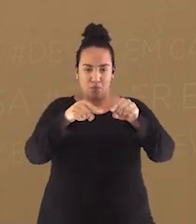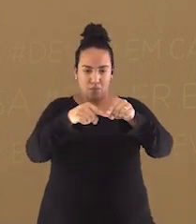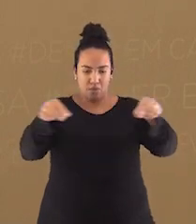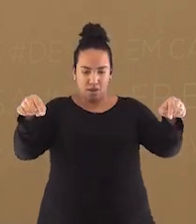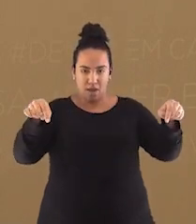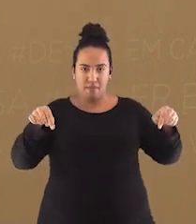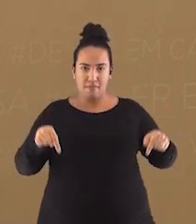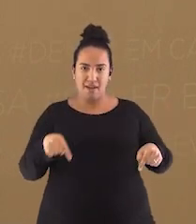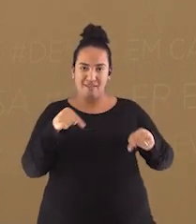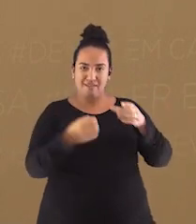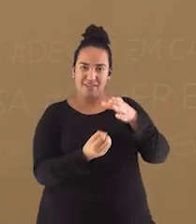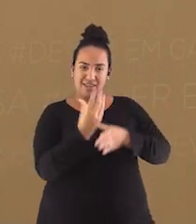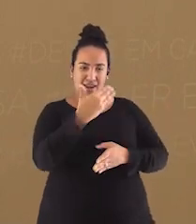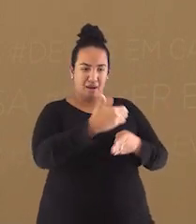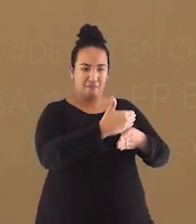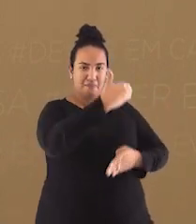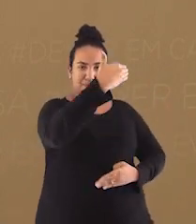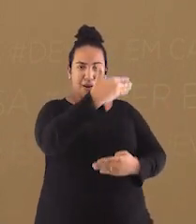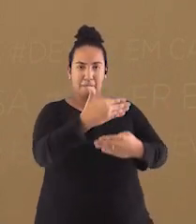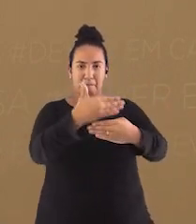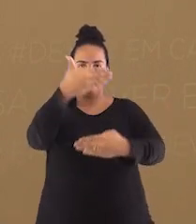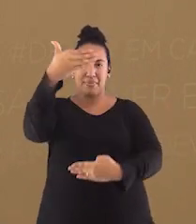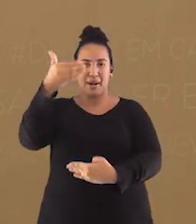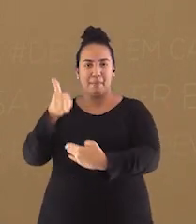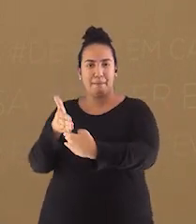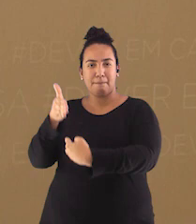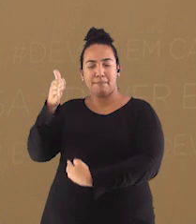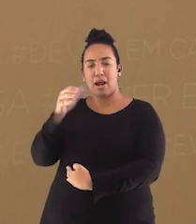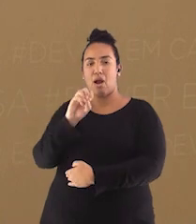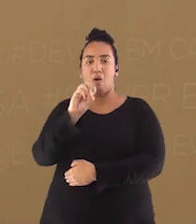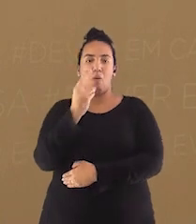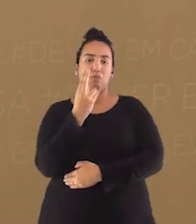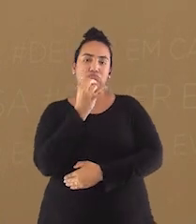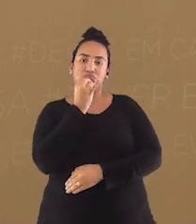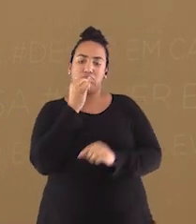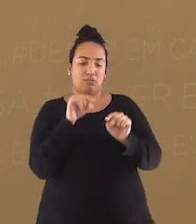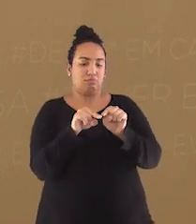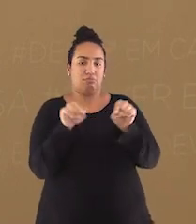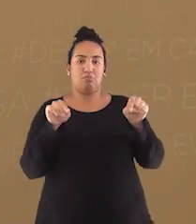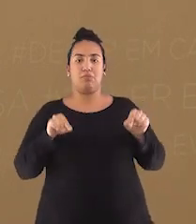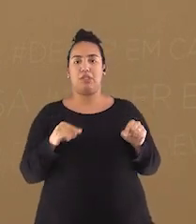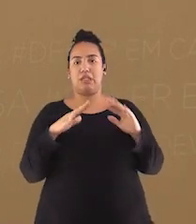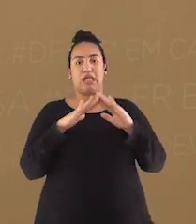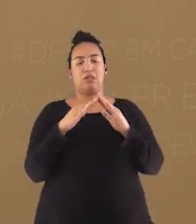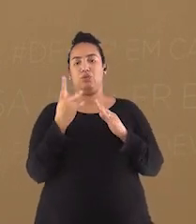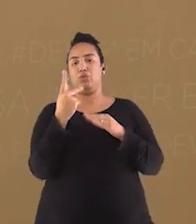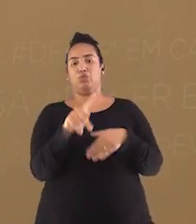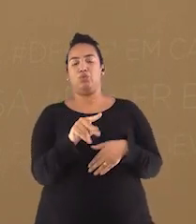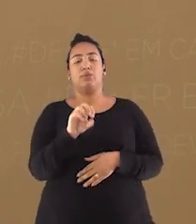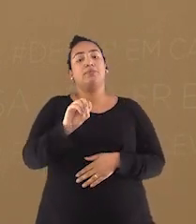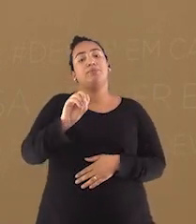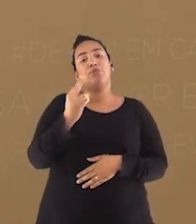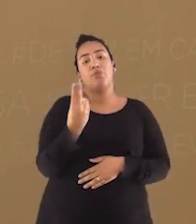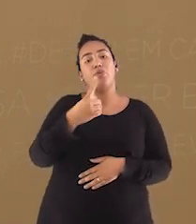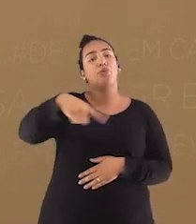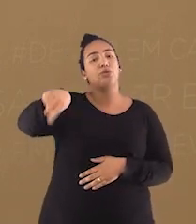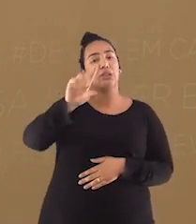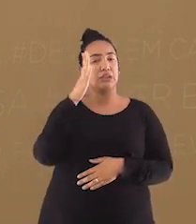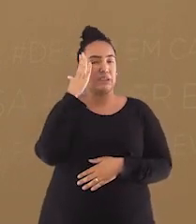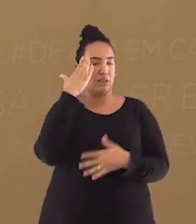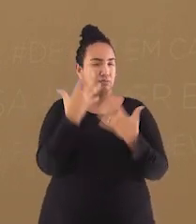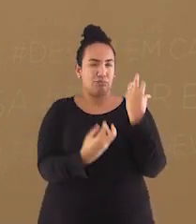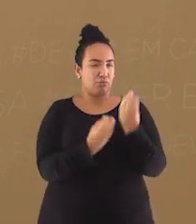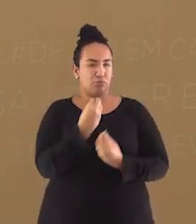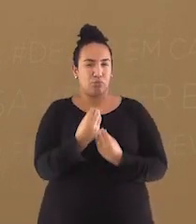ou mediu O entorno de um cômodo da casa ou por um acaso você sabe como podemos fazer essa